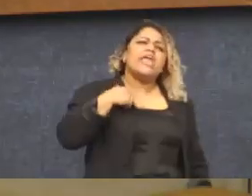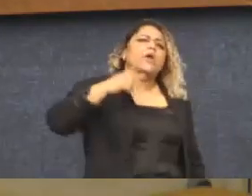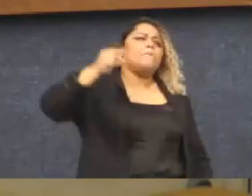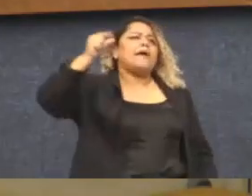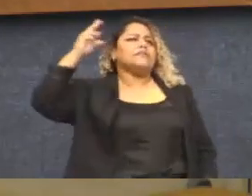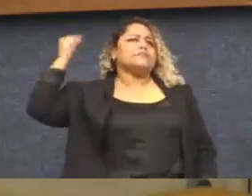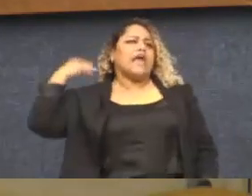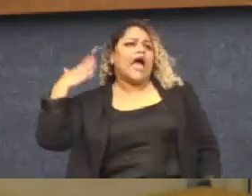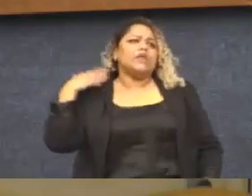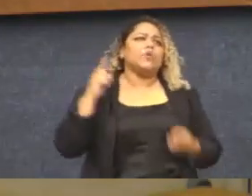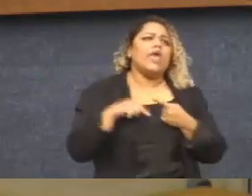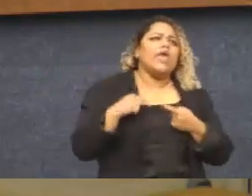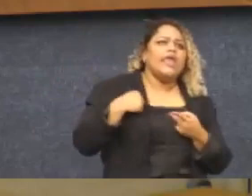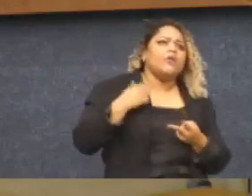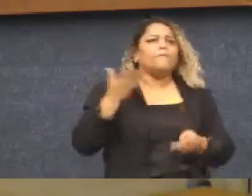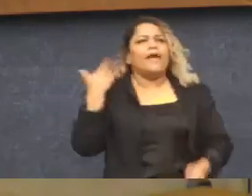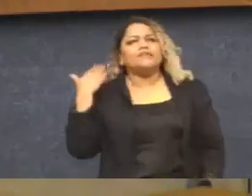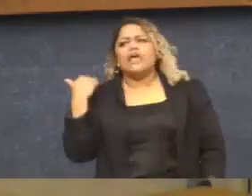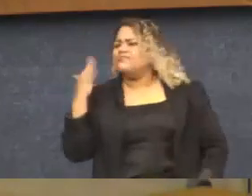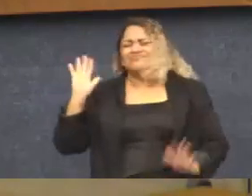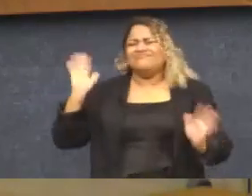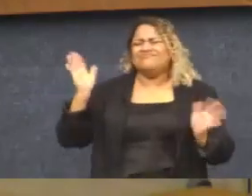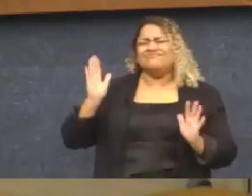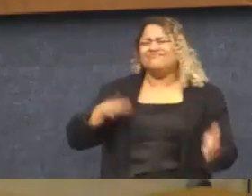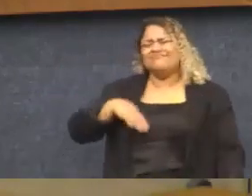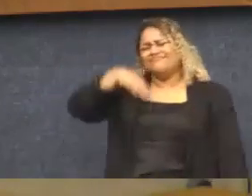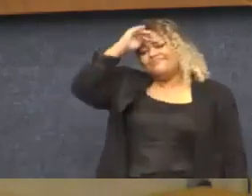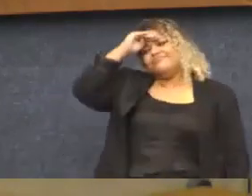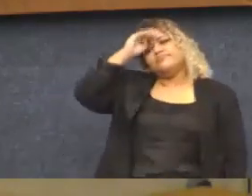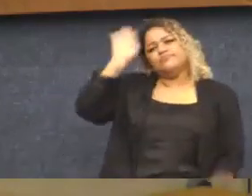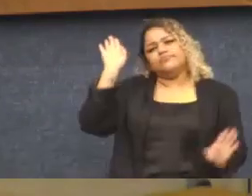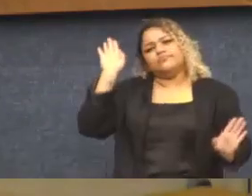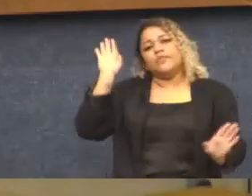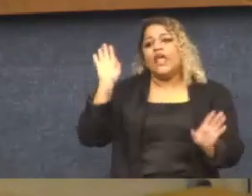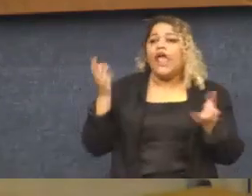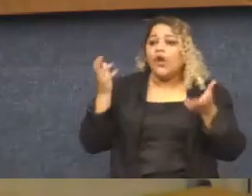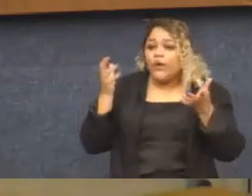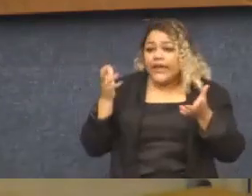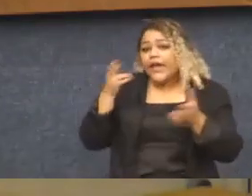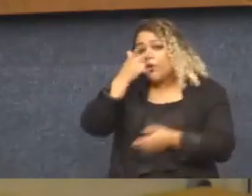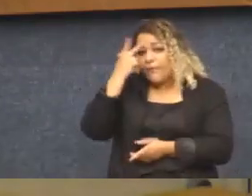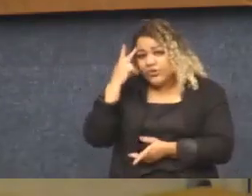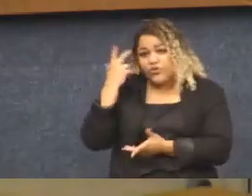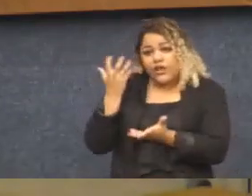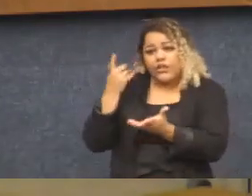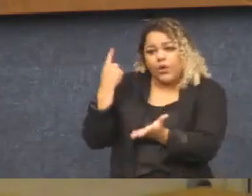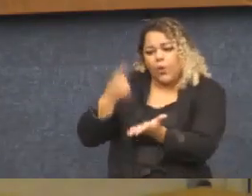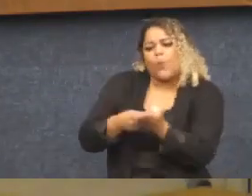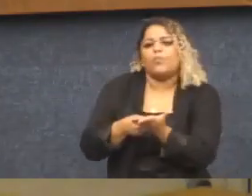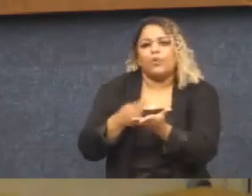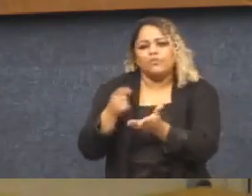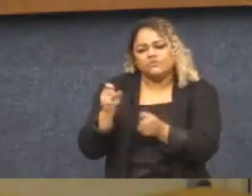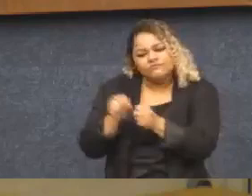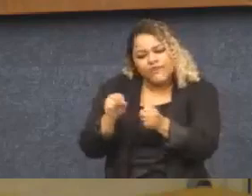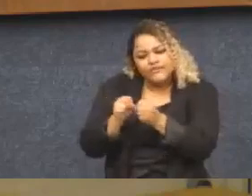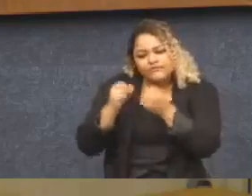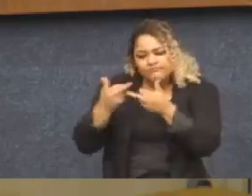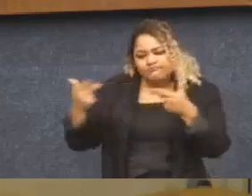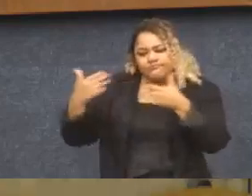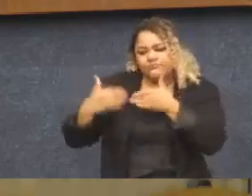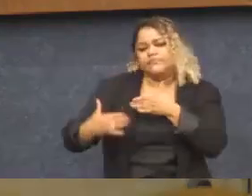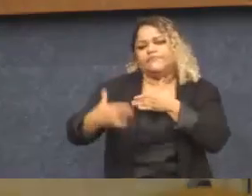queremos pessoas que, de fato, tenham compromisso com aquilo que vai ser feito aqui na cidade de Belo Horizonte. E o